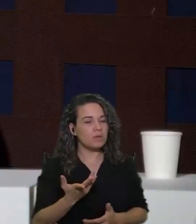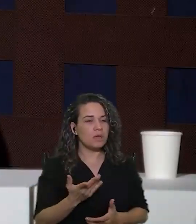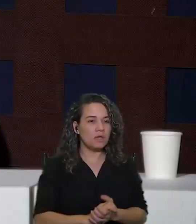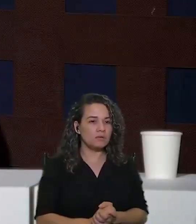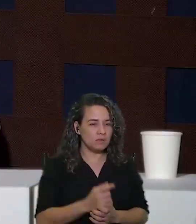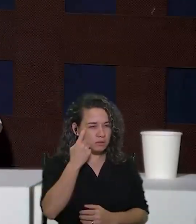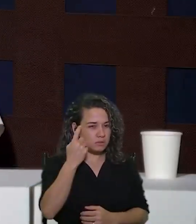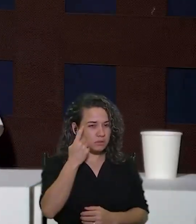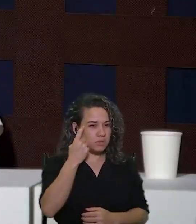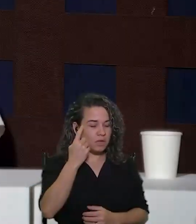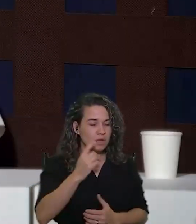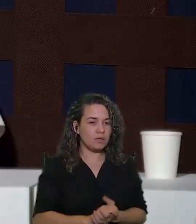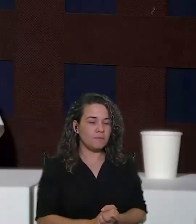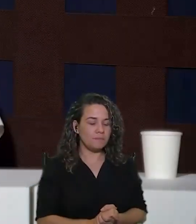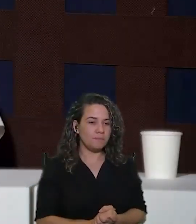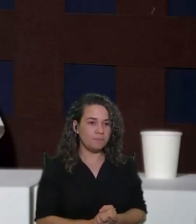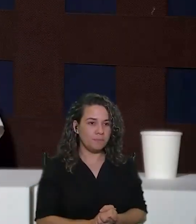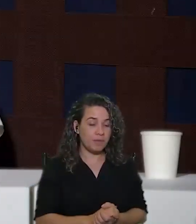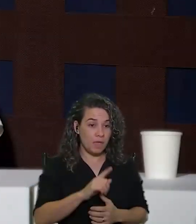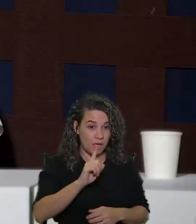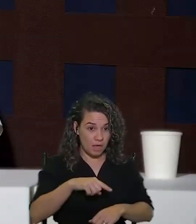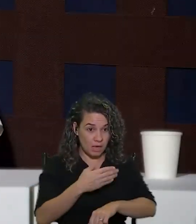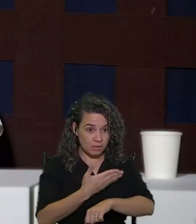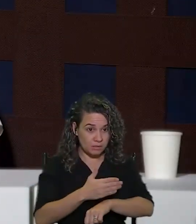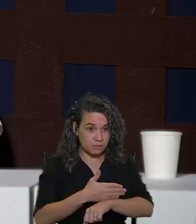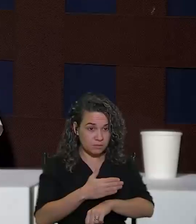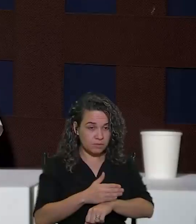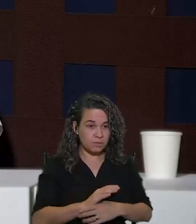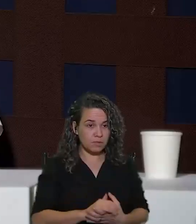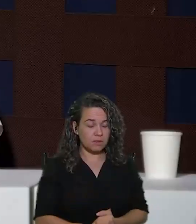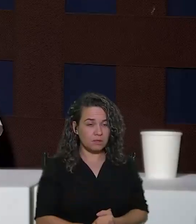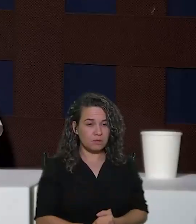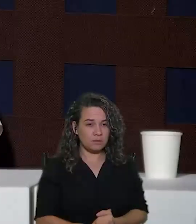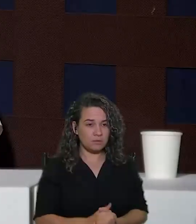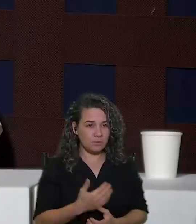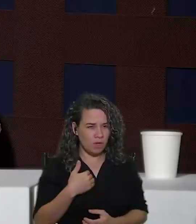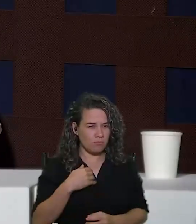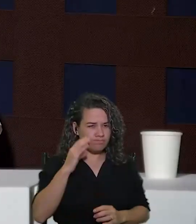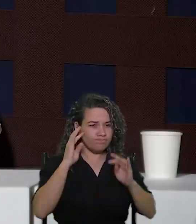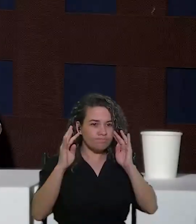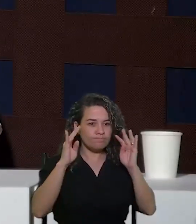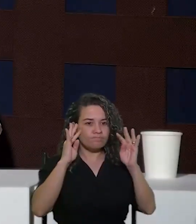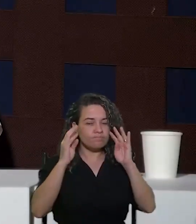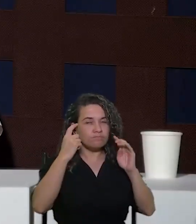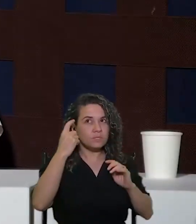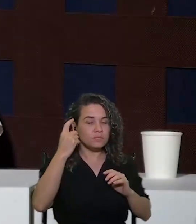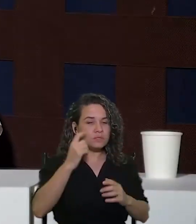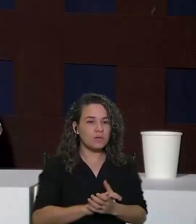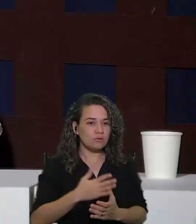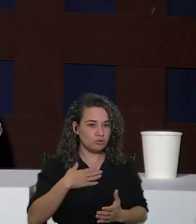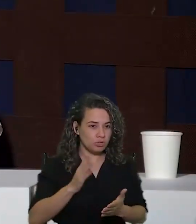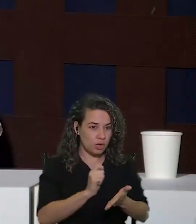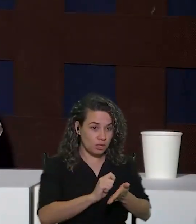o De Onde Eles Vêm. Esse ensaio que eu tenho refletido e escrevendo,